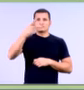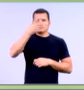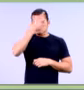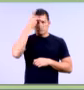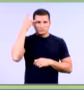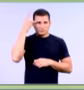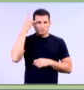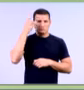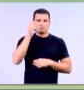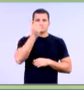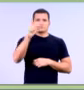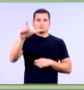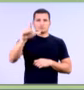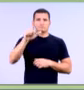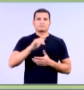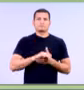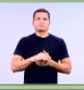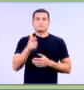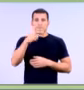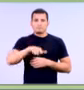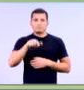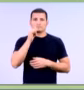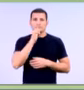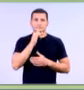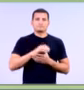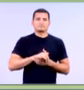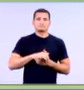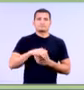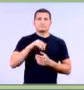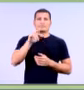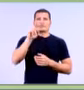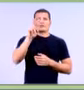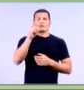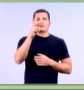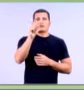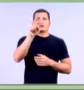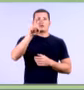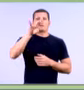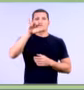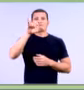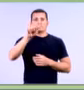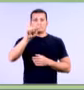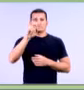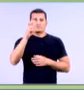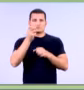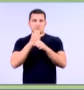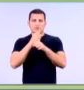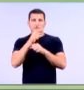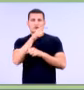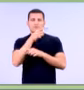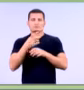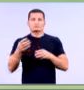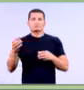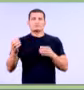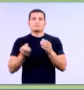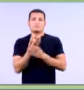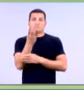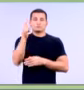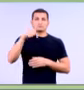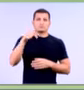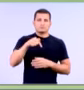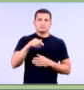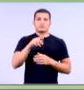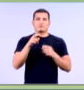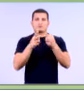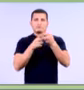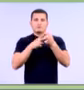singular. Mais um exemplo... Havia 5 anos que ele não aparecia por aqui. O verbo haver